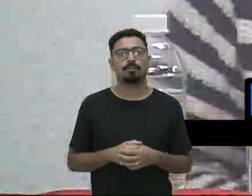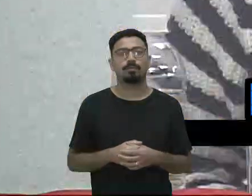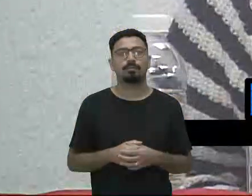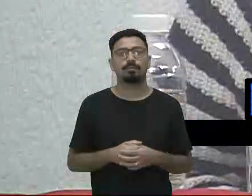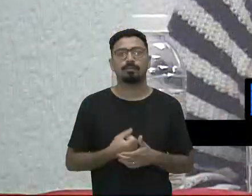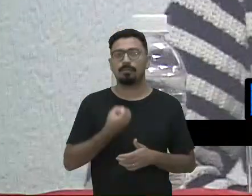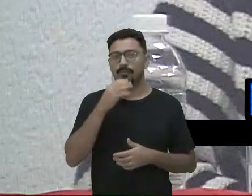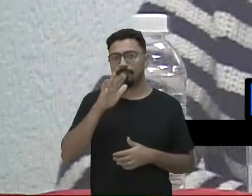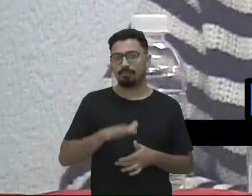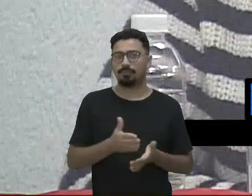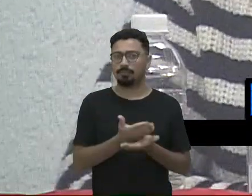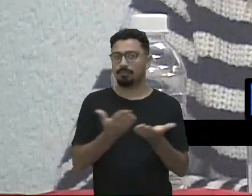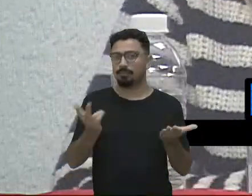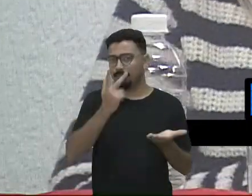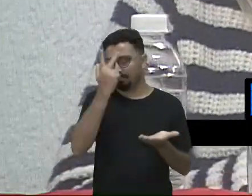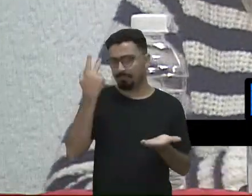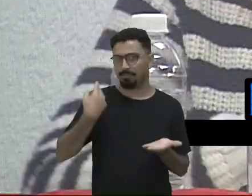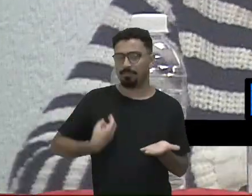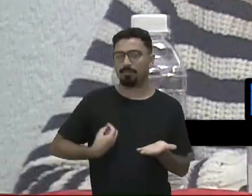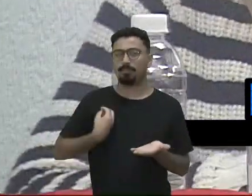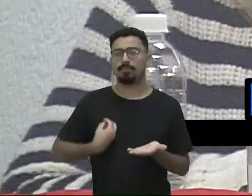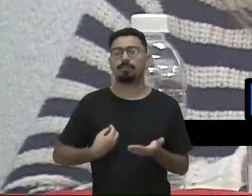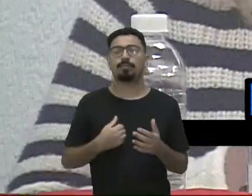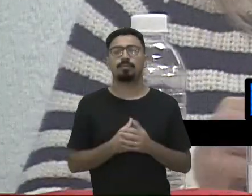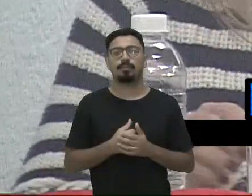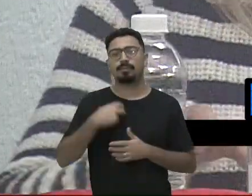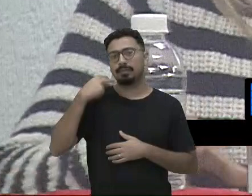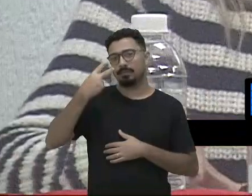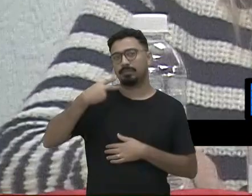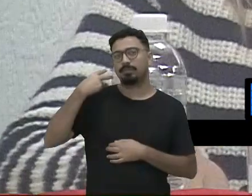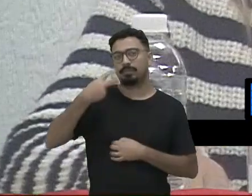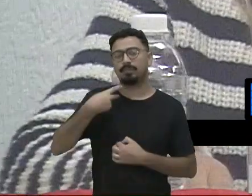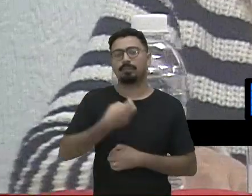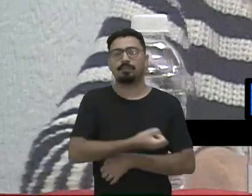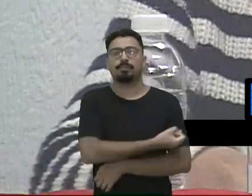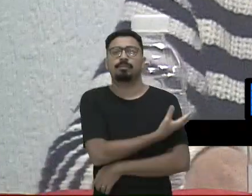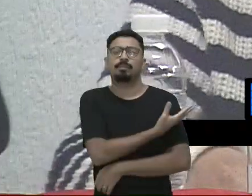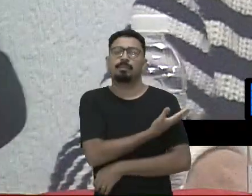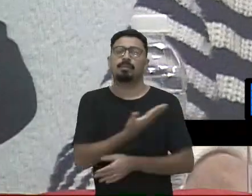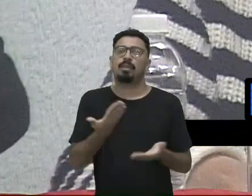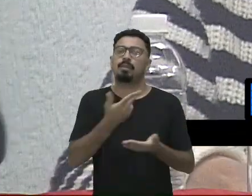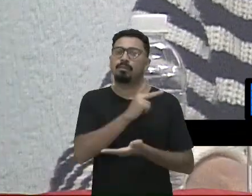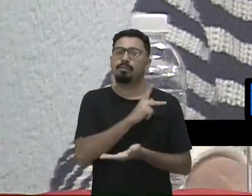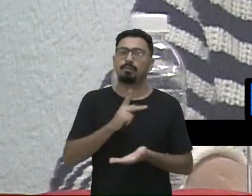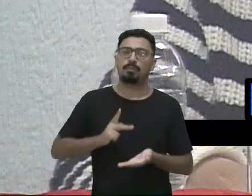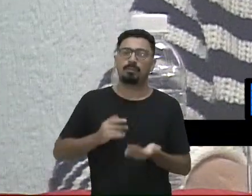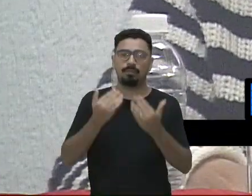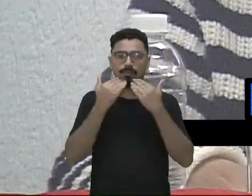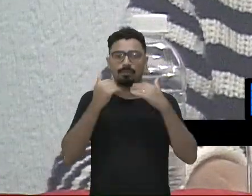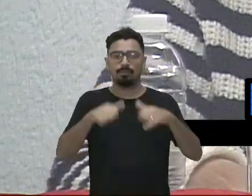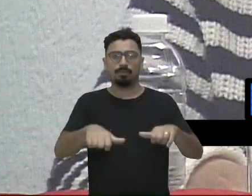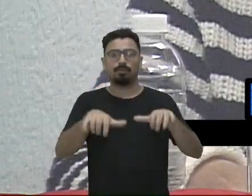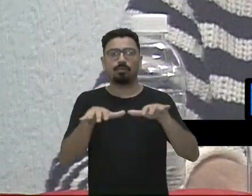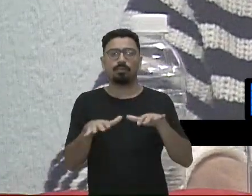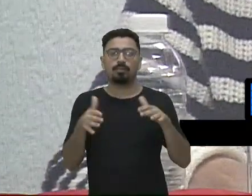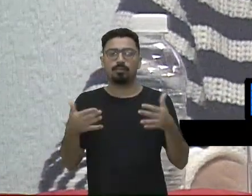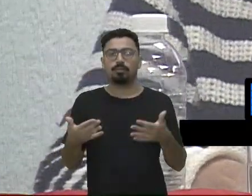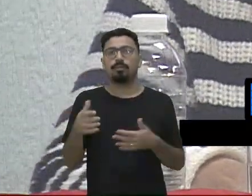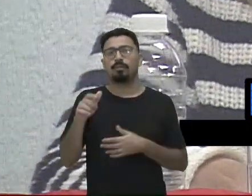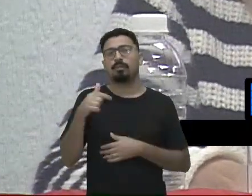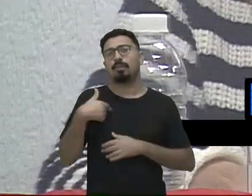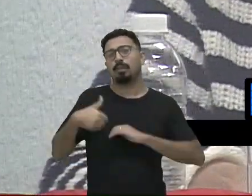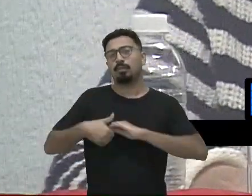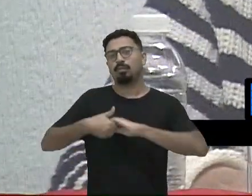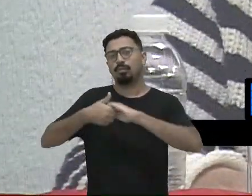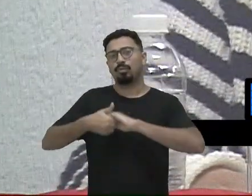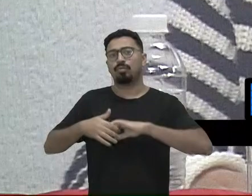Boa tarde a todas as pessoas presentes, vereadora Thalita, que preside essa audiência pública, na pessoa da qual eu